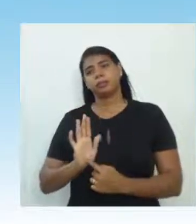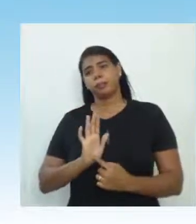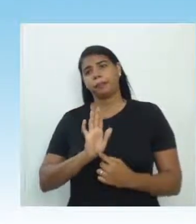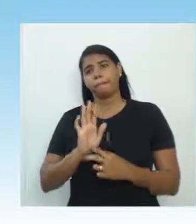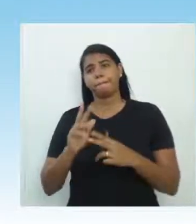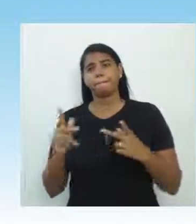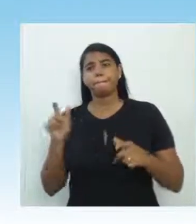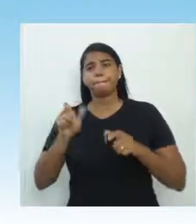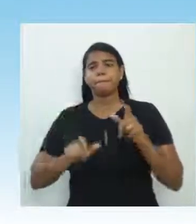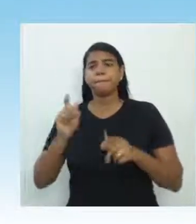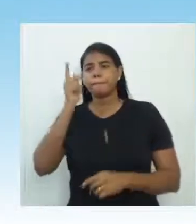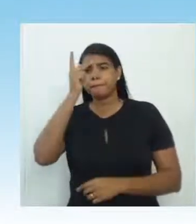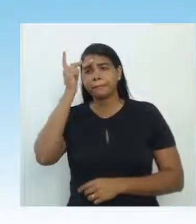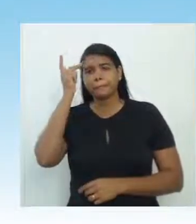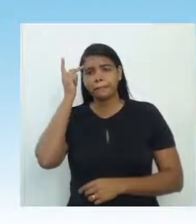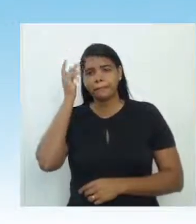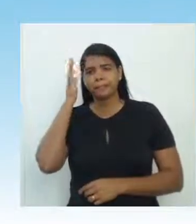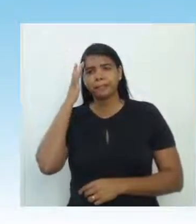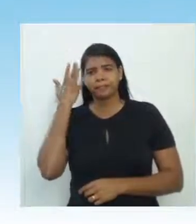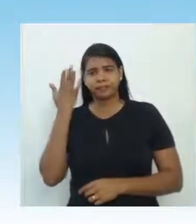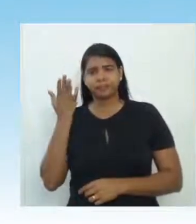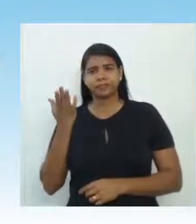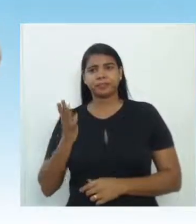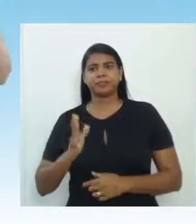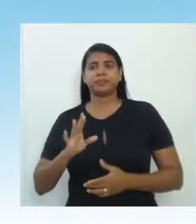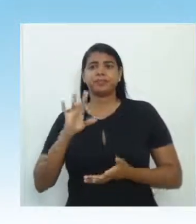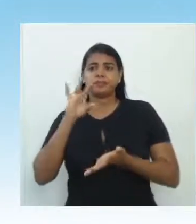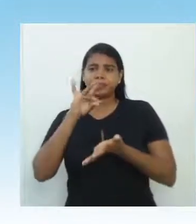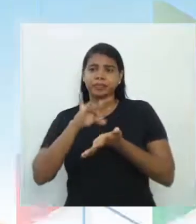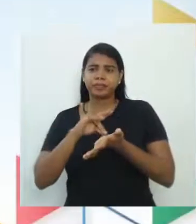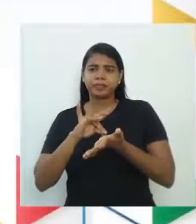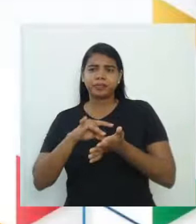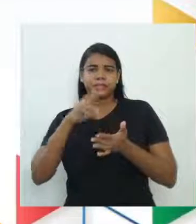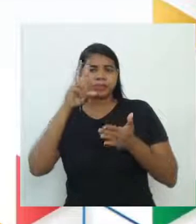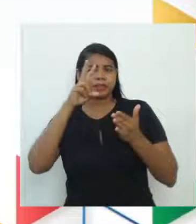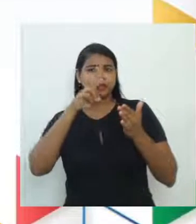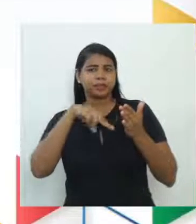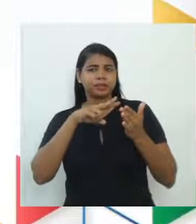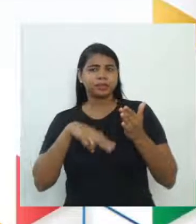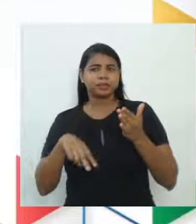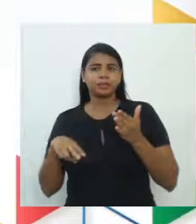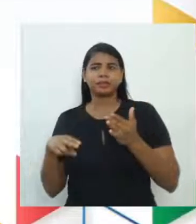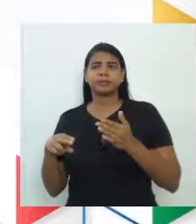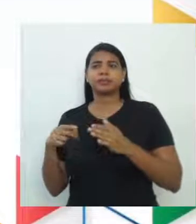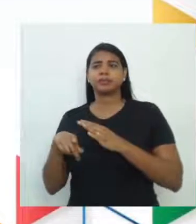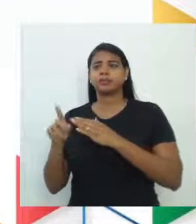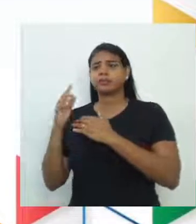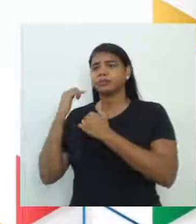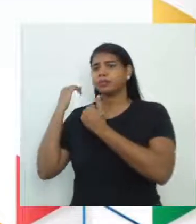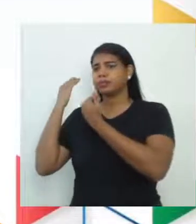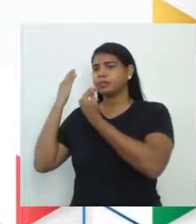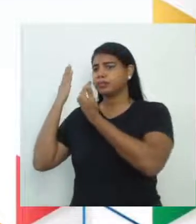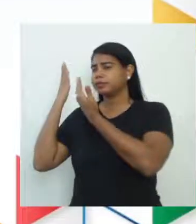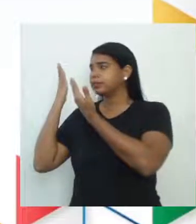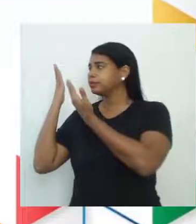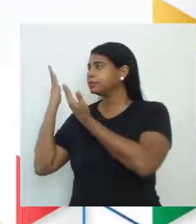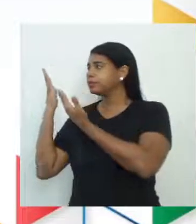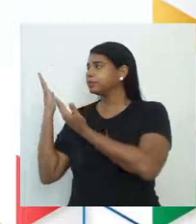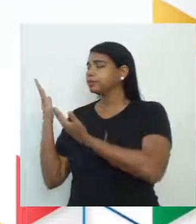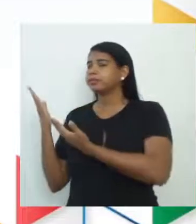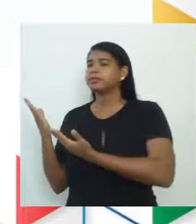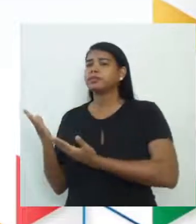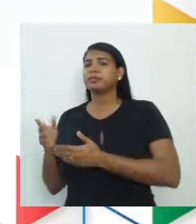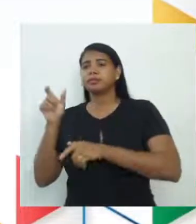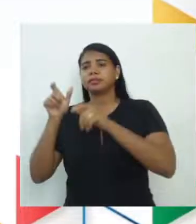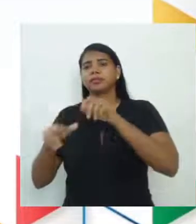outras pessoas, né? Então, vamos dar uma olhadinha nesse conceito também, só para a gente aprofundar um pouco mais. Ó, a Constituição Federal